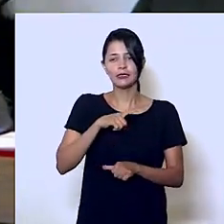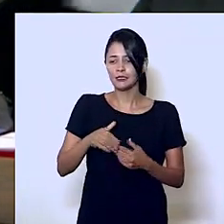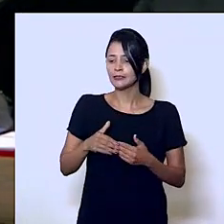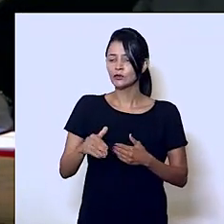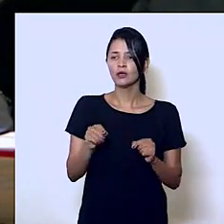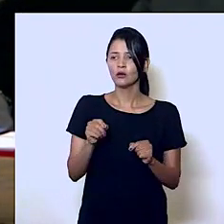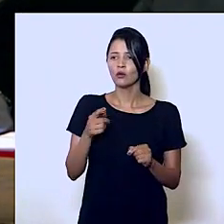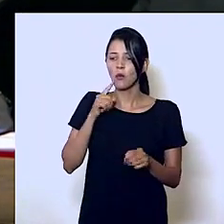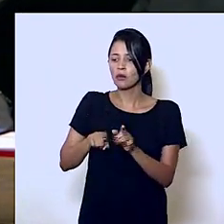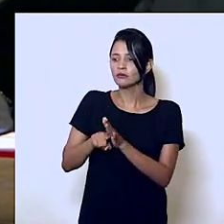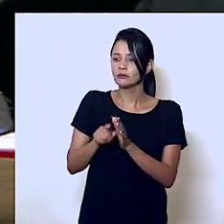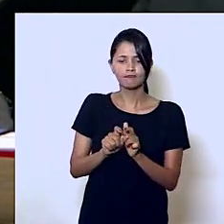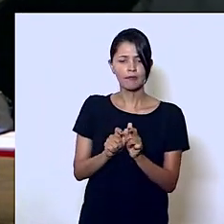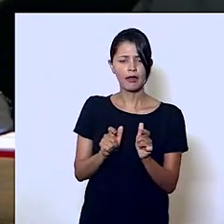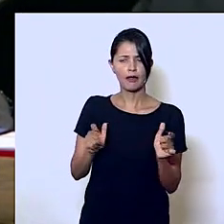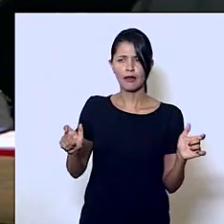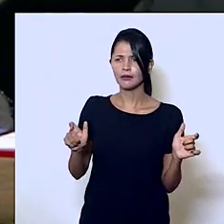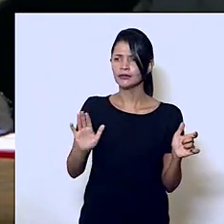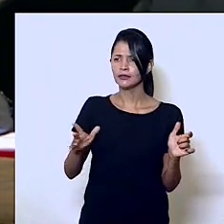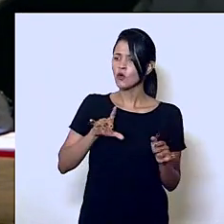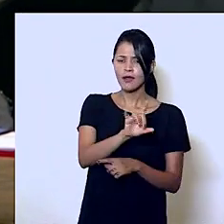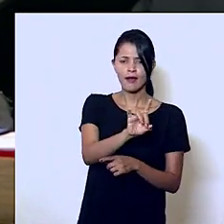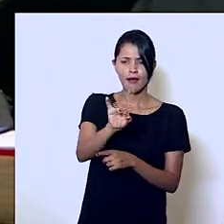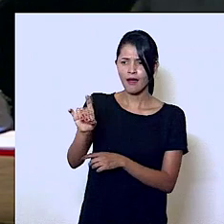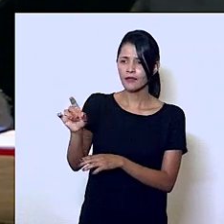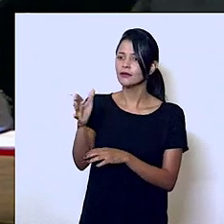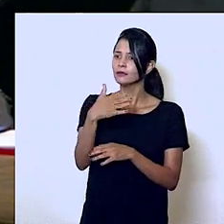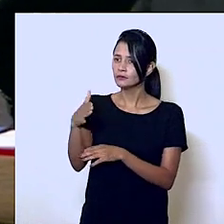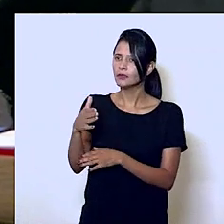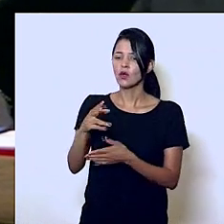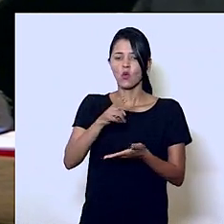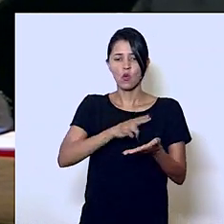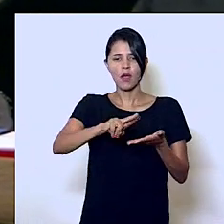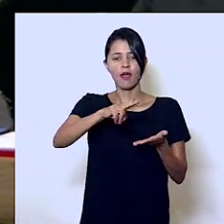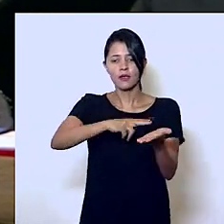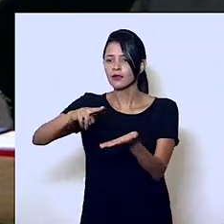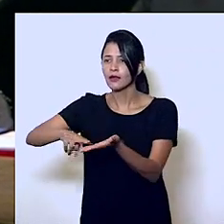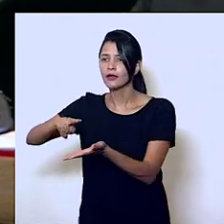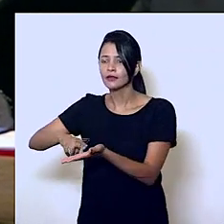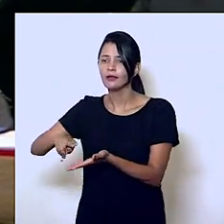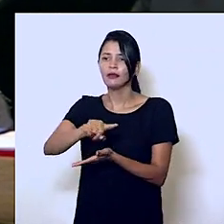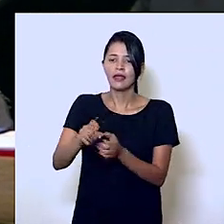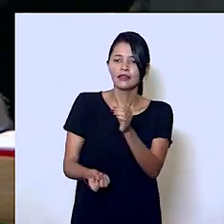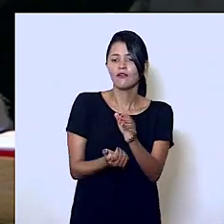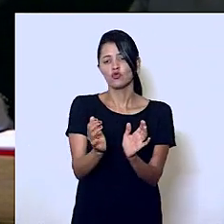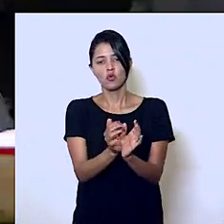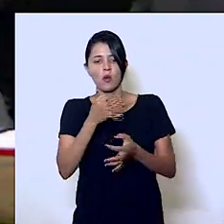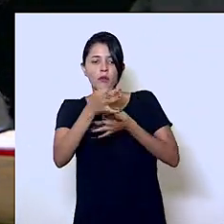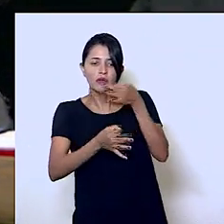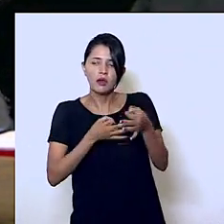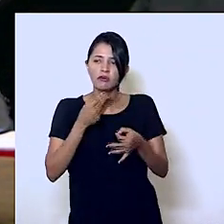amplíssima. Cada diplomata recebia uma carta, formavam grupos para dar opinião, etc. E